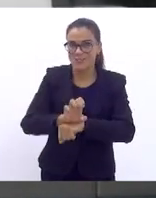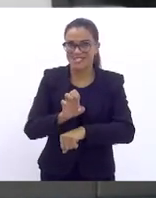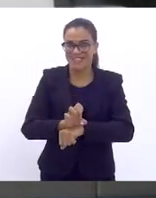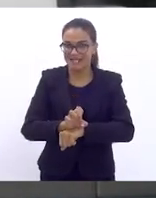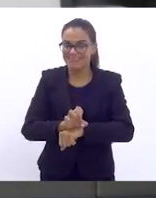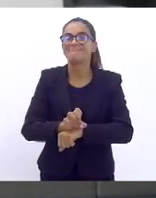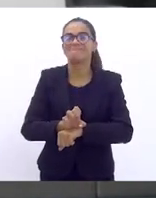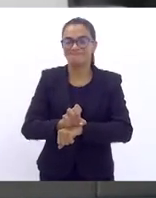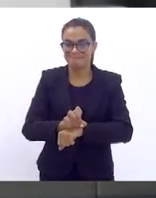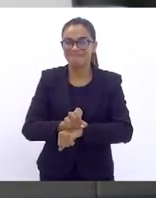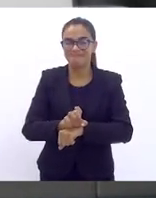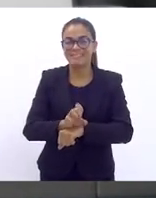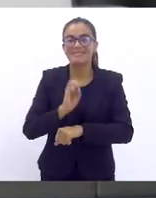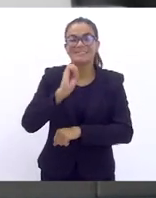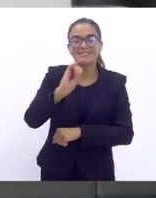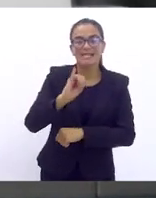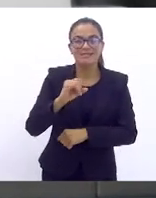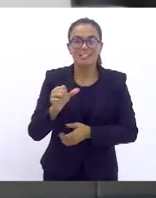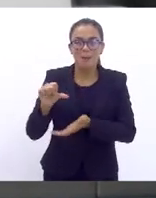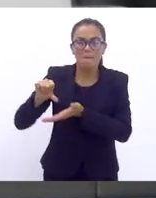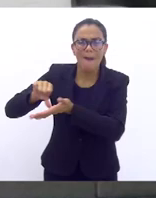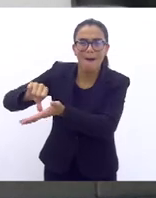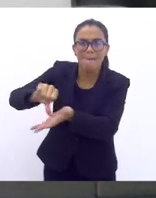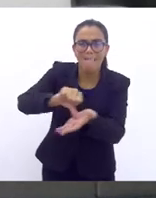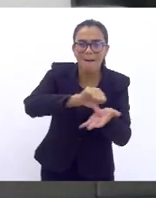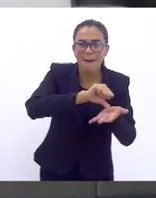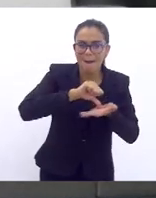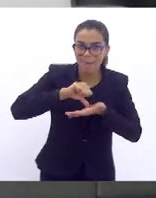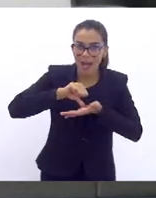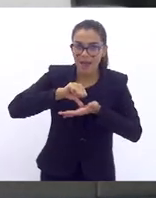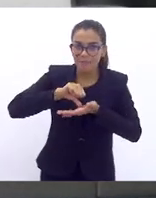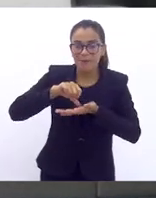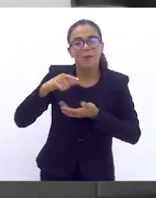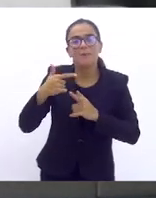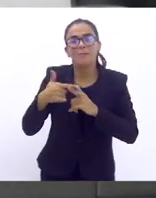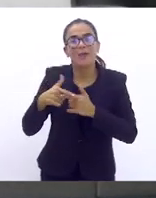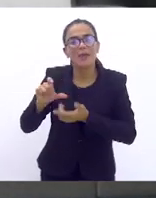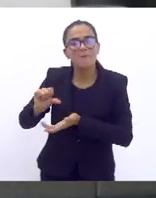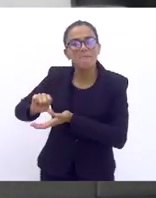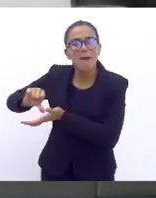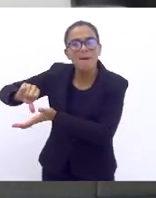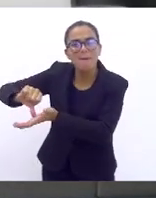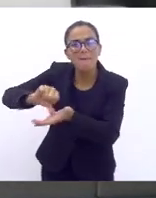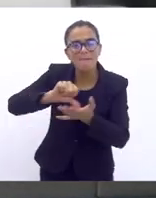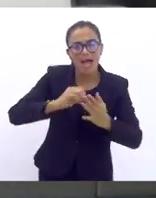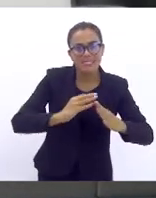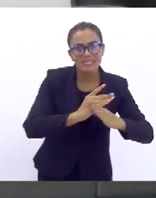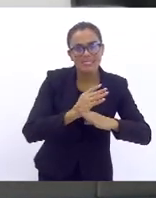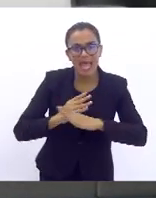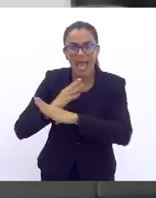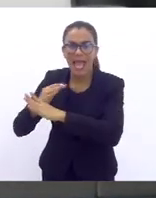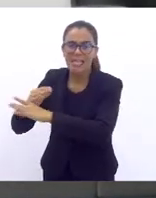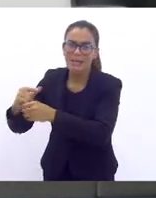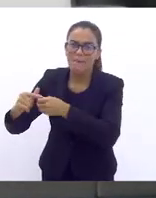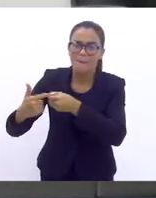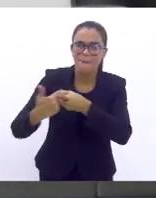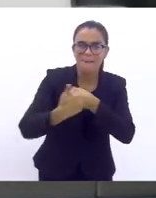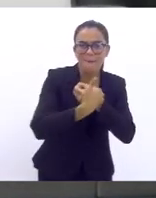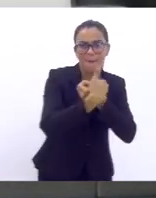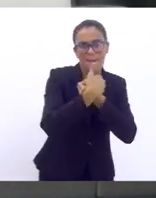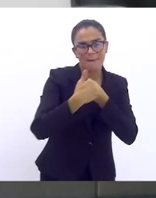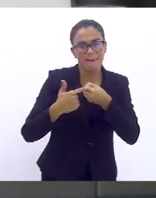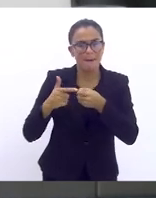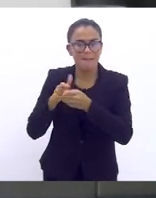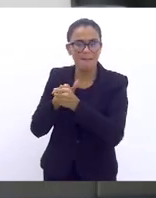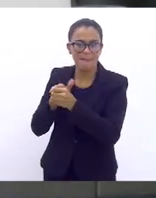medida que a gente coloque as centralidades porque cada centralidade cada cidade cada conjunto de